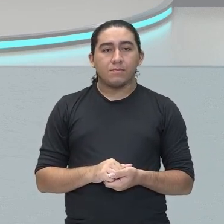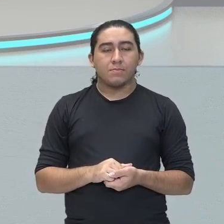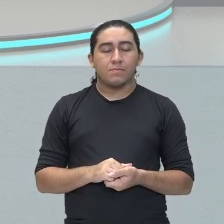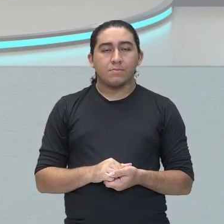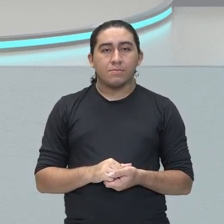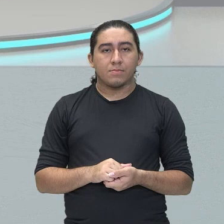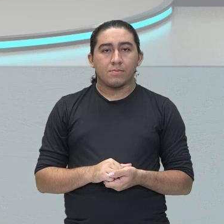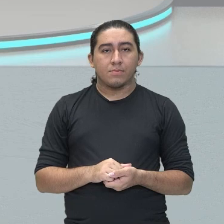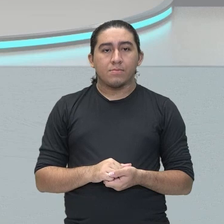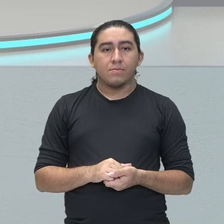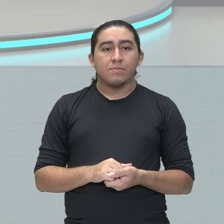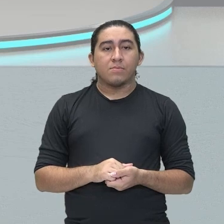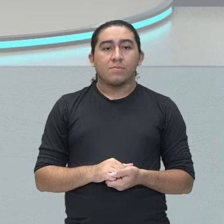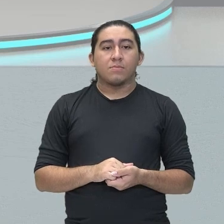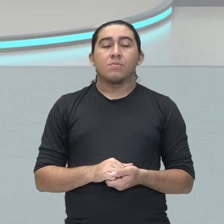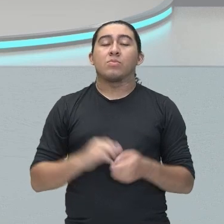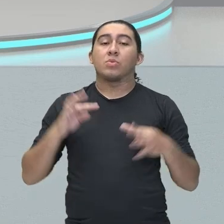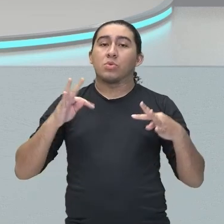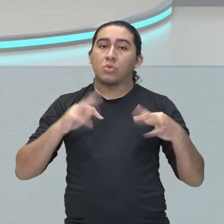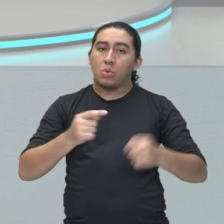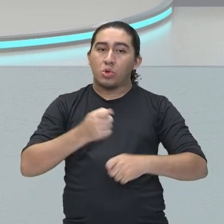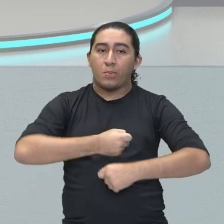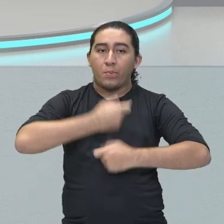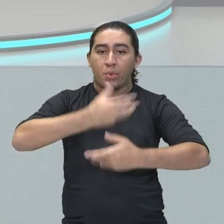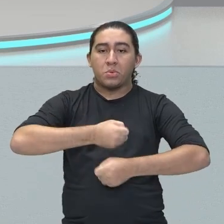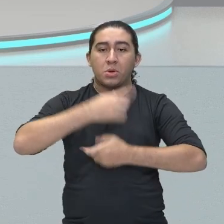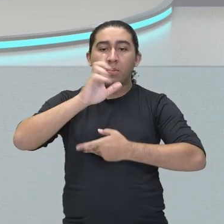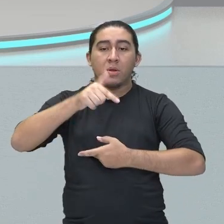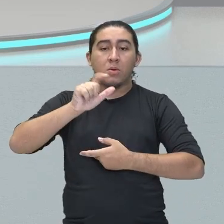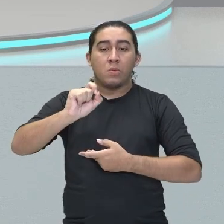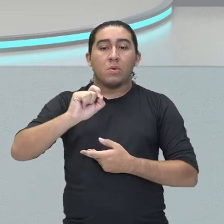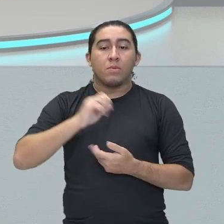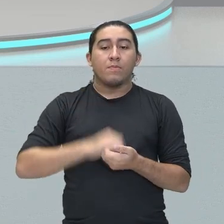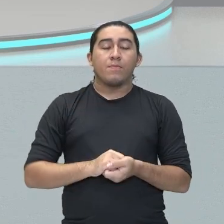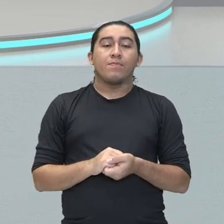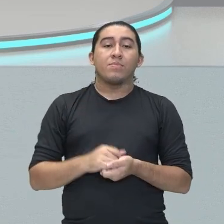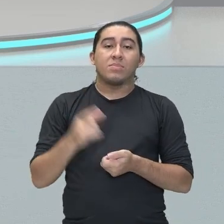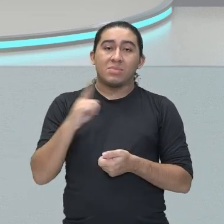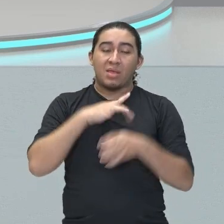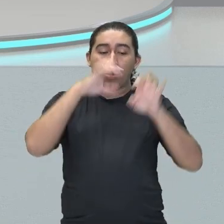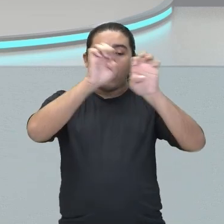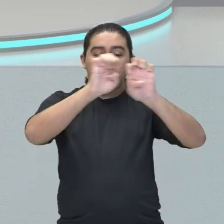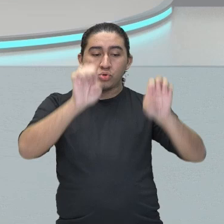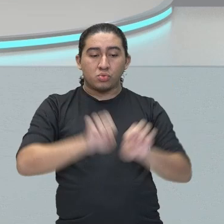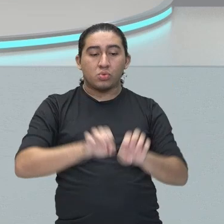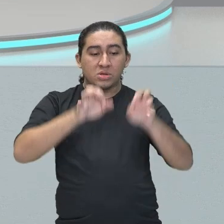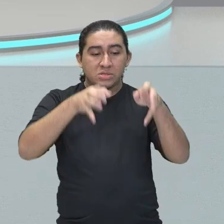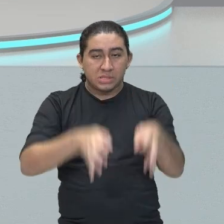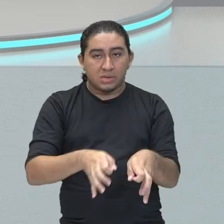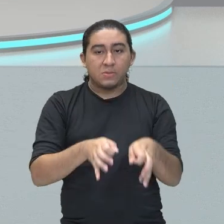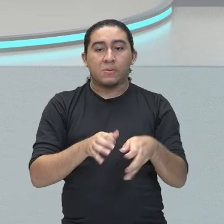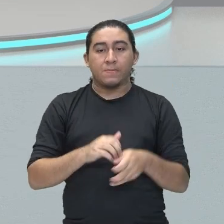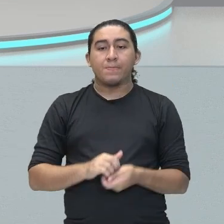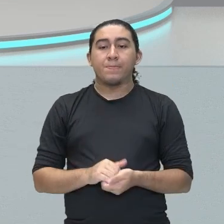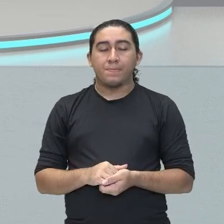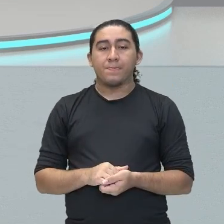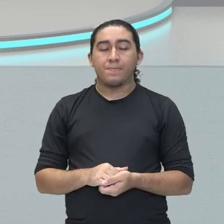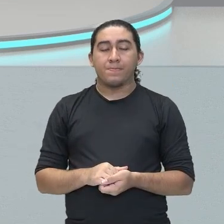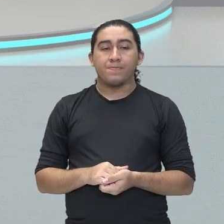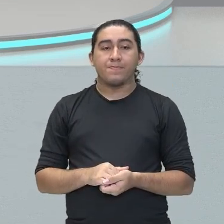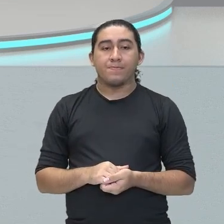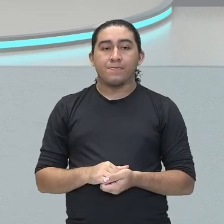produção lírica, ela é forma fixa, ela é trabalhada mesmo, certo? Então vamos